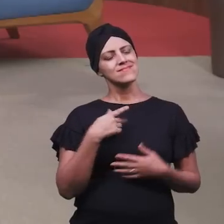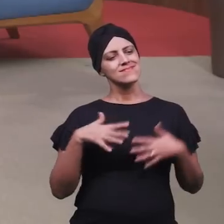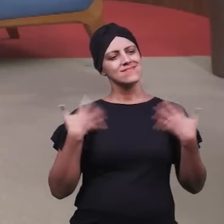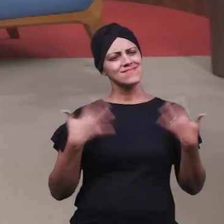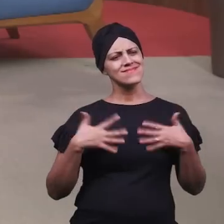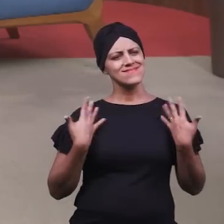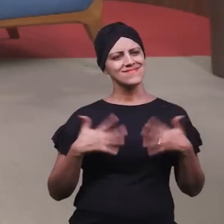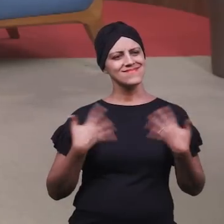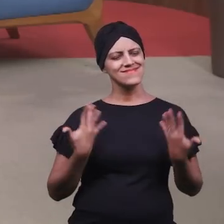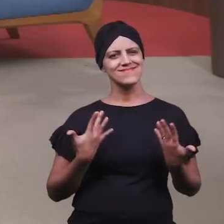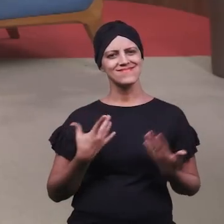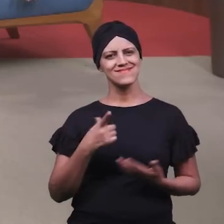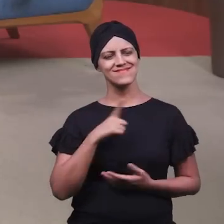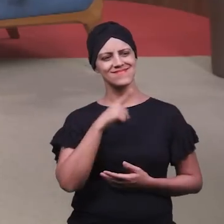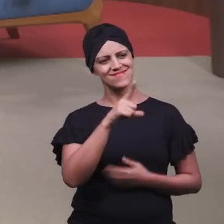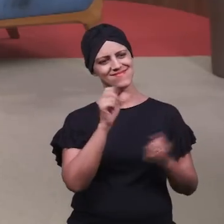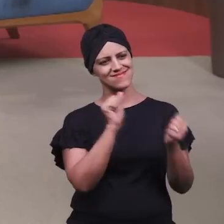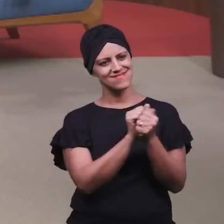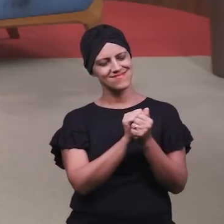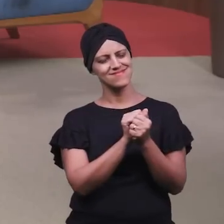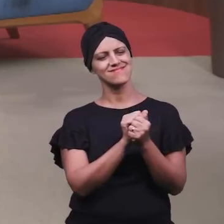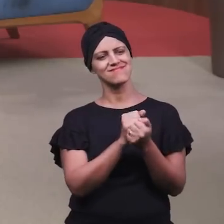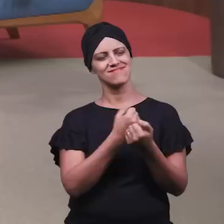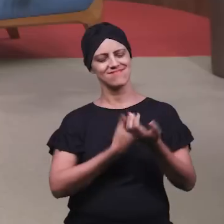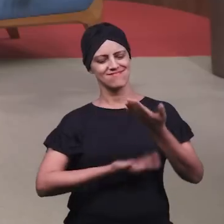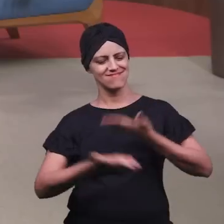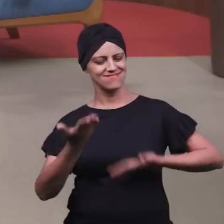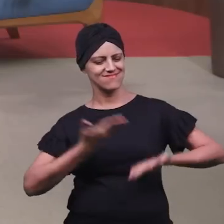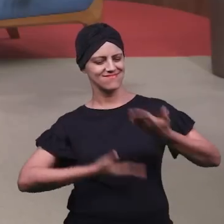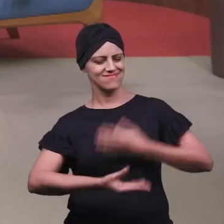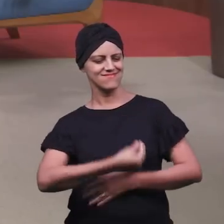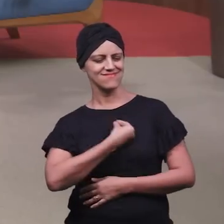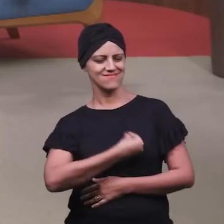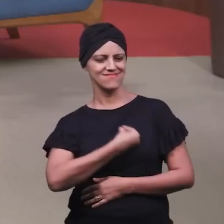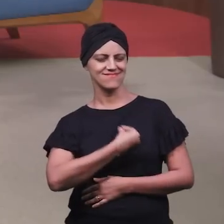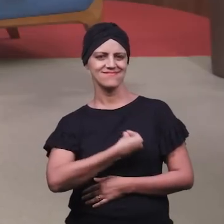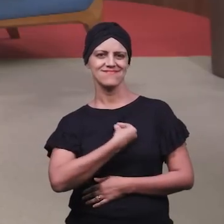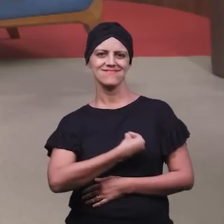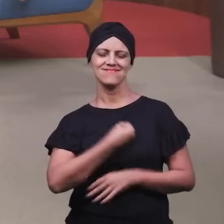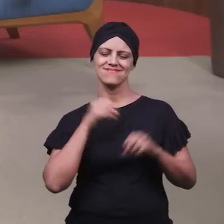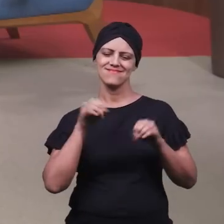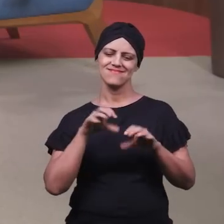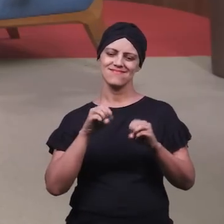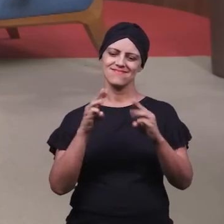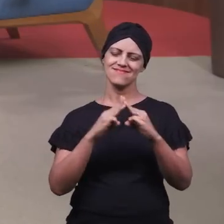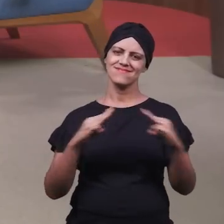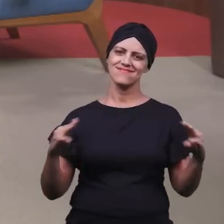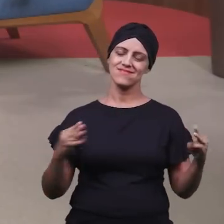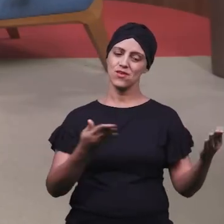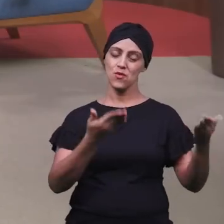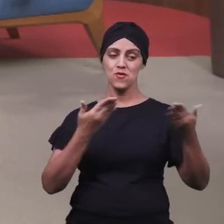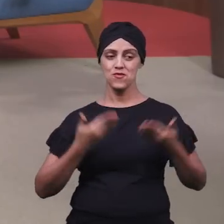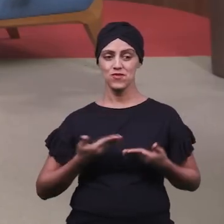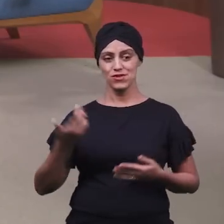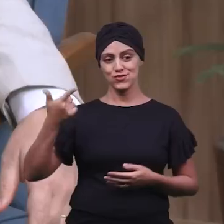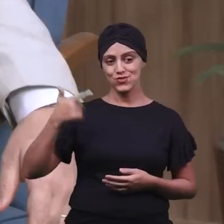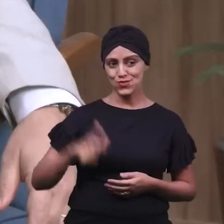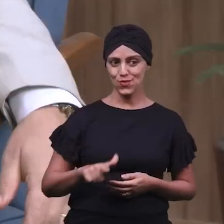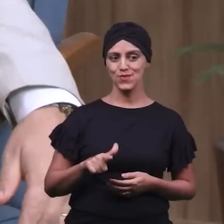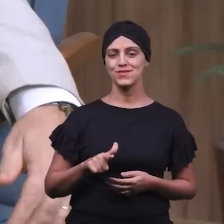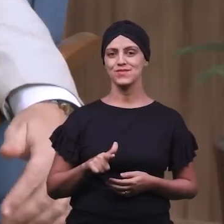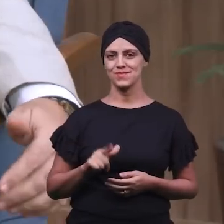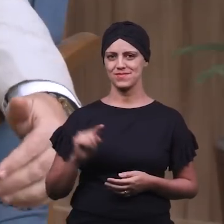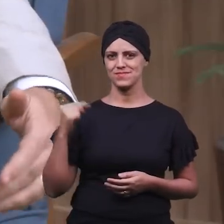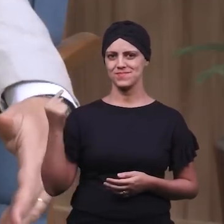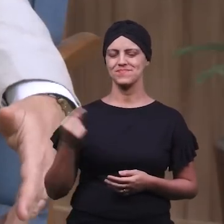Bravin, foi uma alegria para nós tê-lo conosco, participando dessa edição do Lições do Manaim. Fica